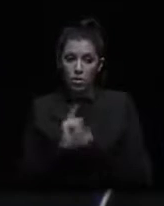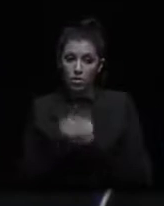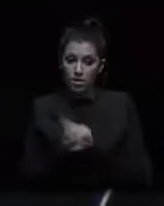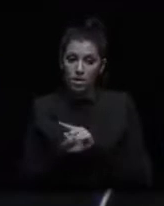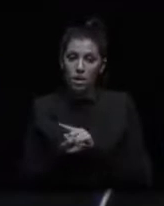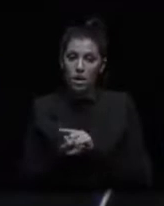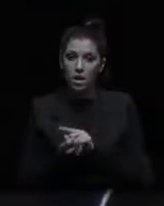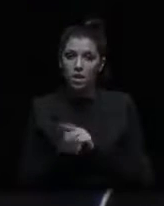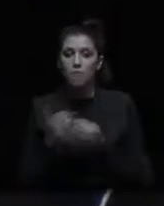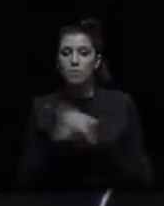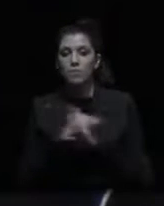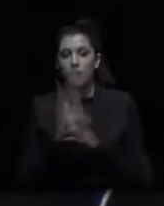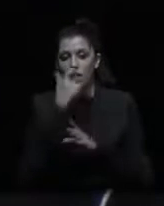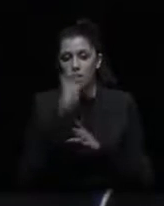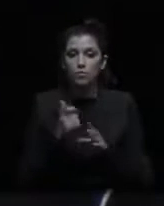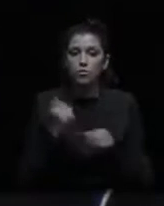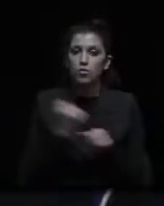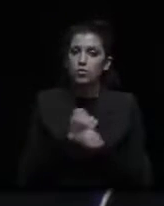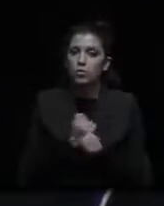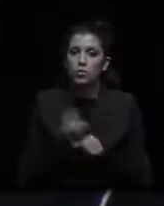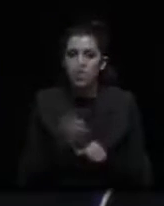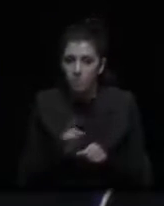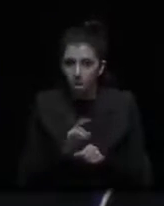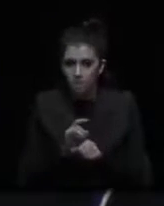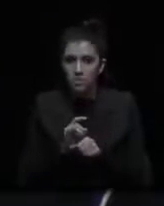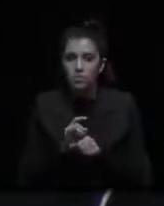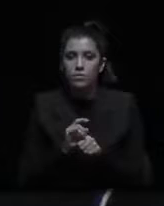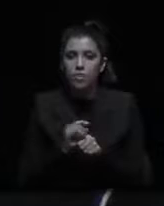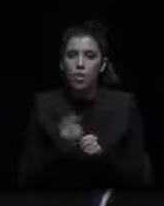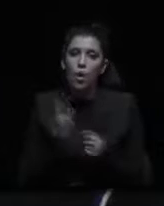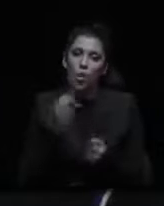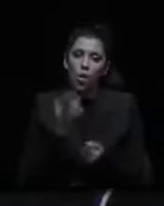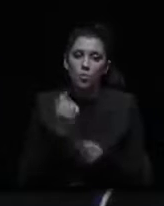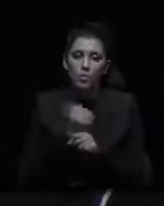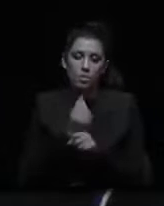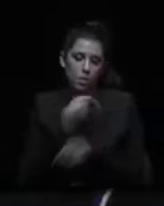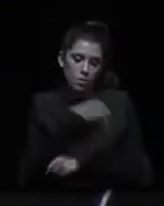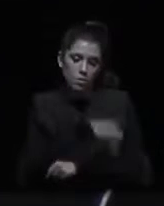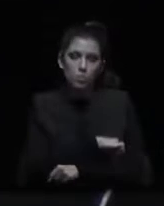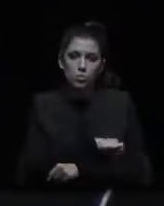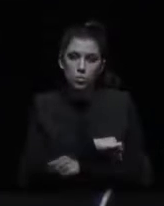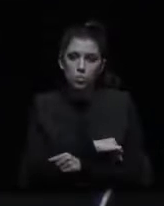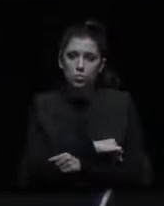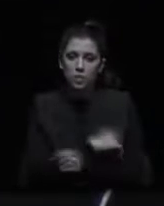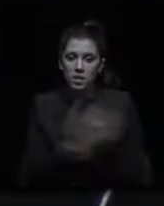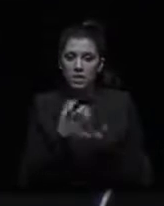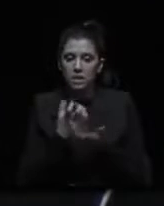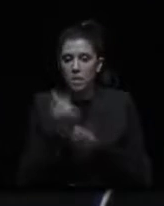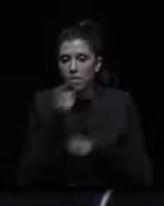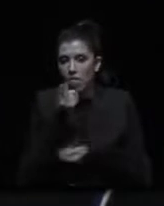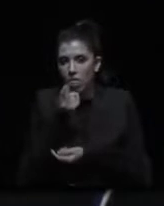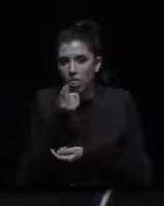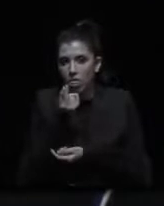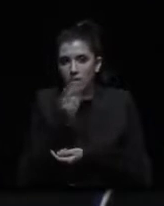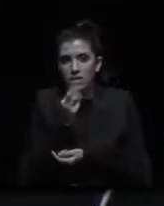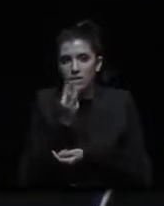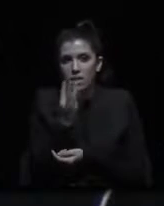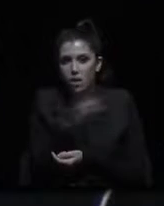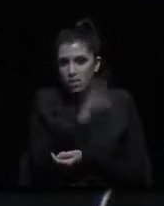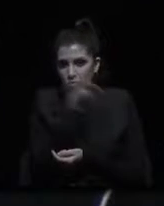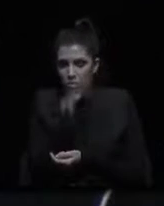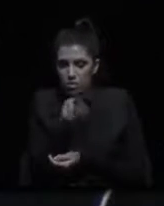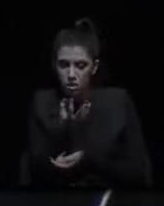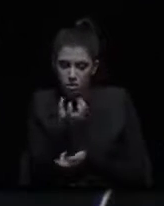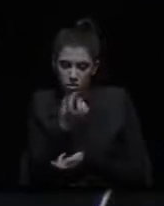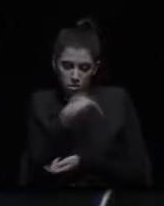contrário, metade dos sujeitos passivos de IRS, aqueles com mais baixos rendimentos, receberá a irrisória percentagem de 3% desse